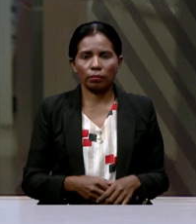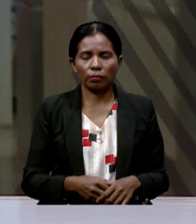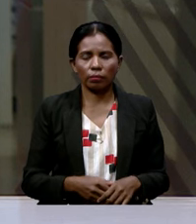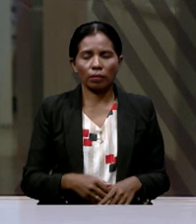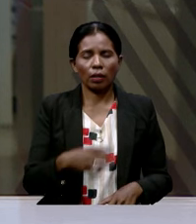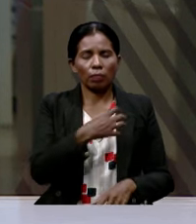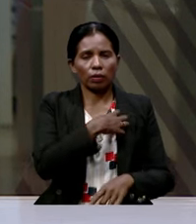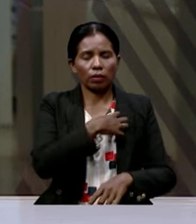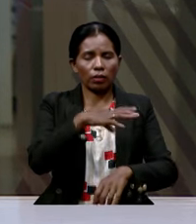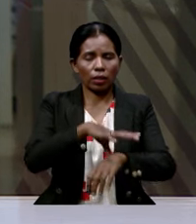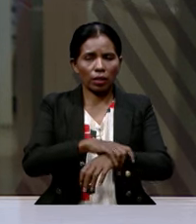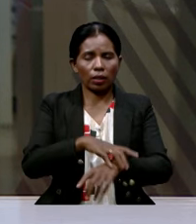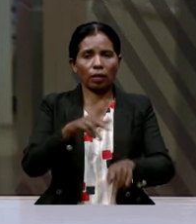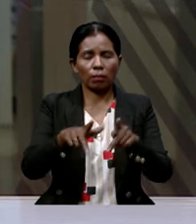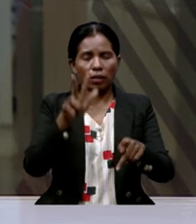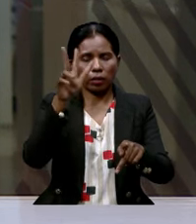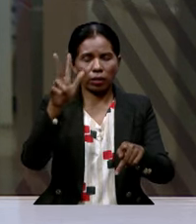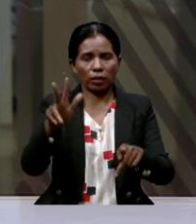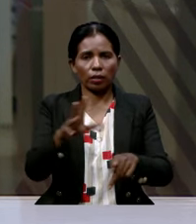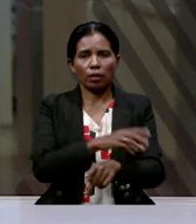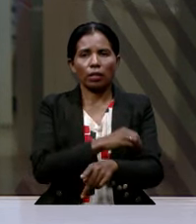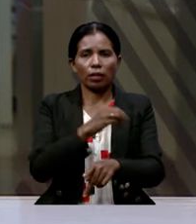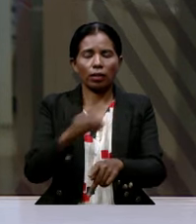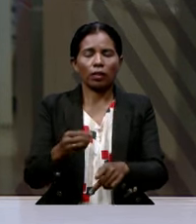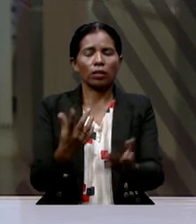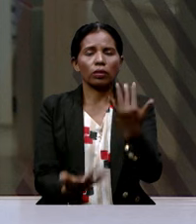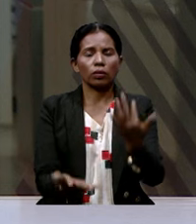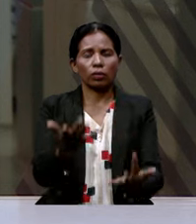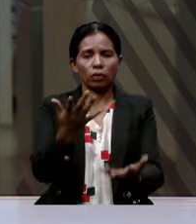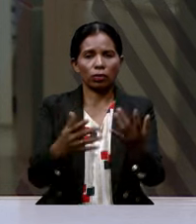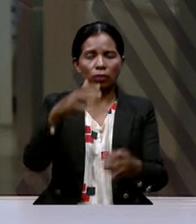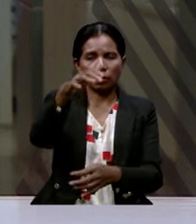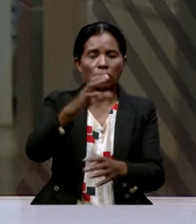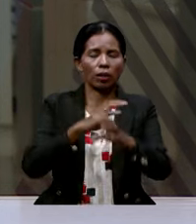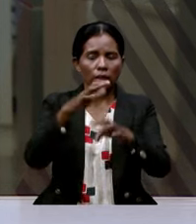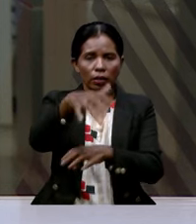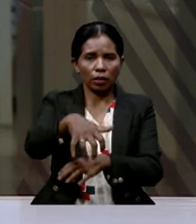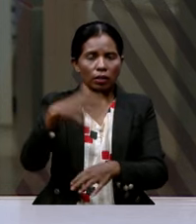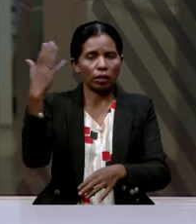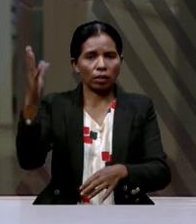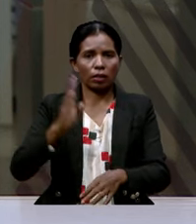Penetel identifica suspeito no entolo, nebe alegadamente suna escavatoria Iha Kelikai.